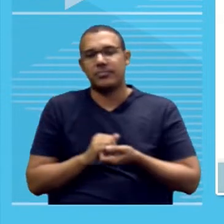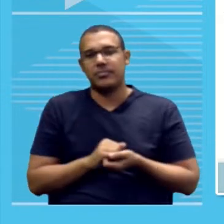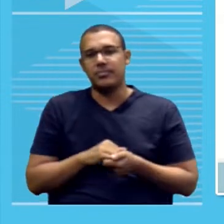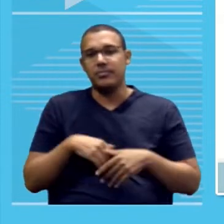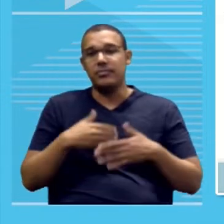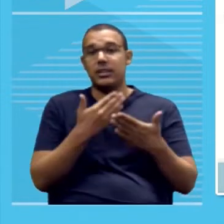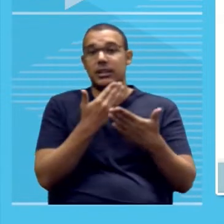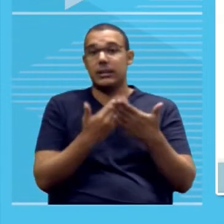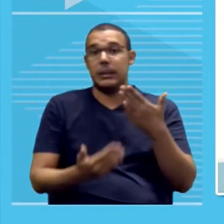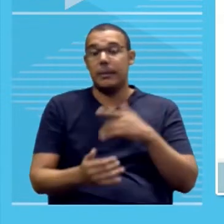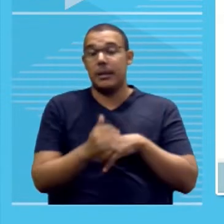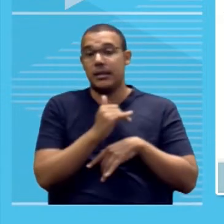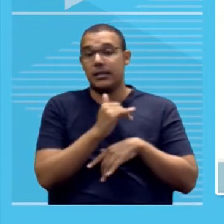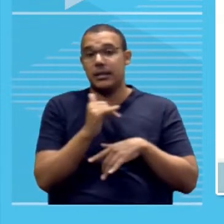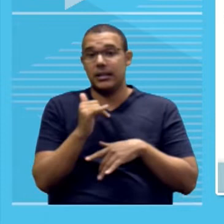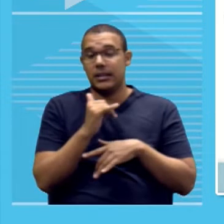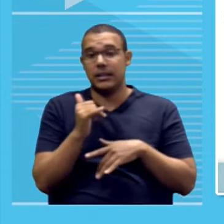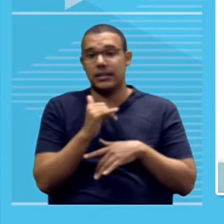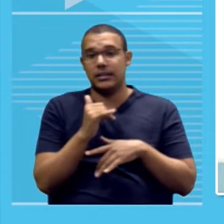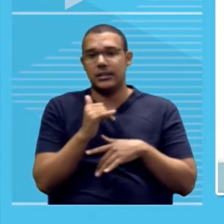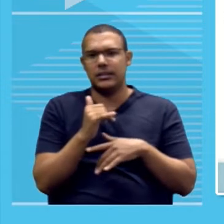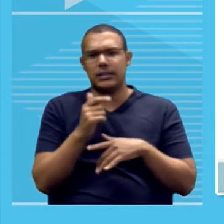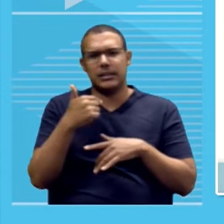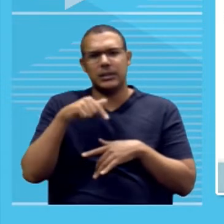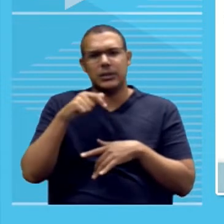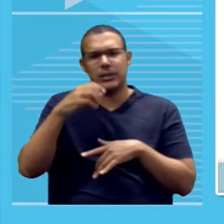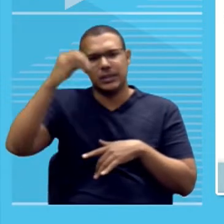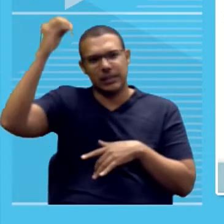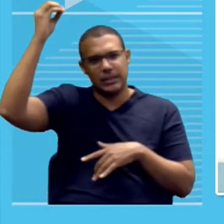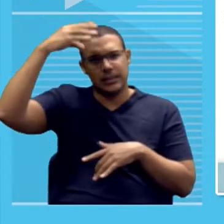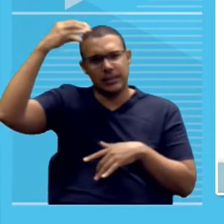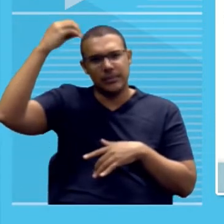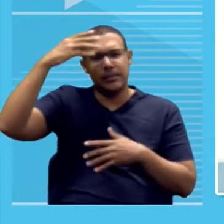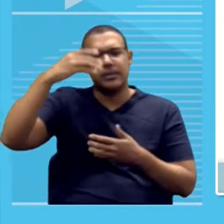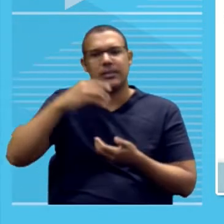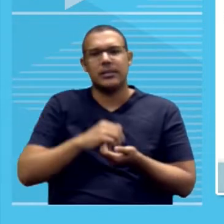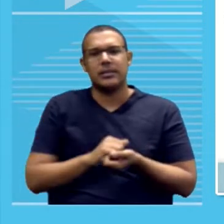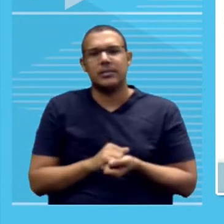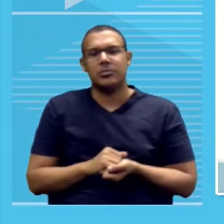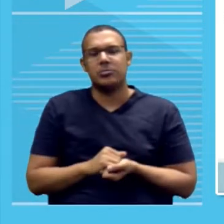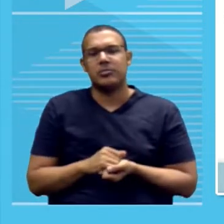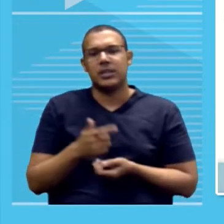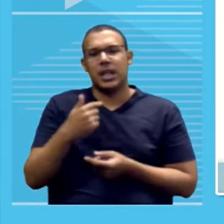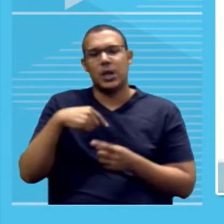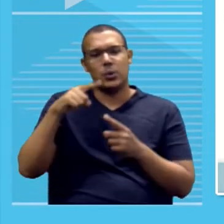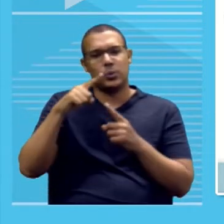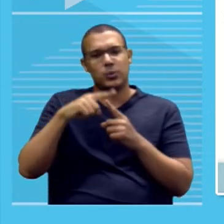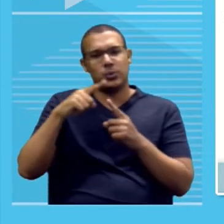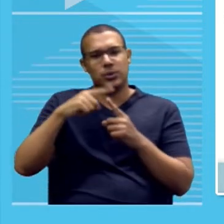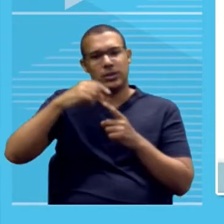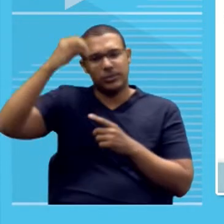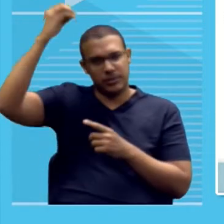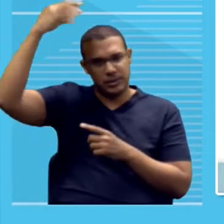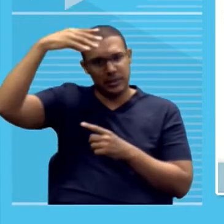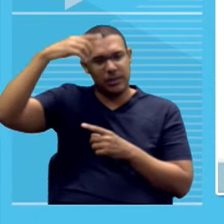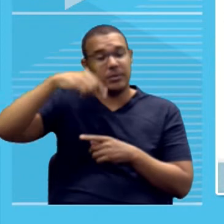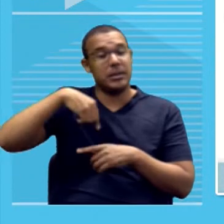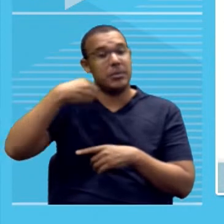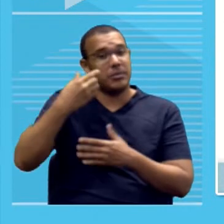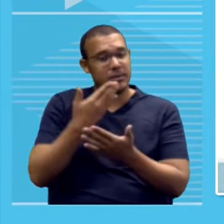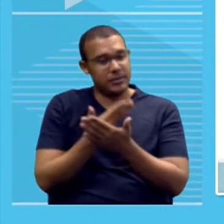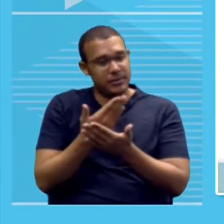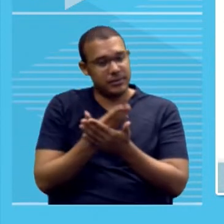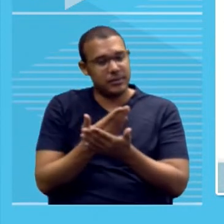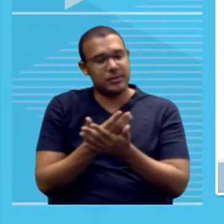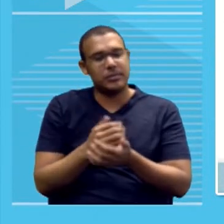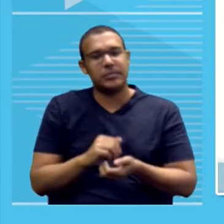mais energia do que nessas lâmpadas convencionais que a gente usa hoje, tá bom? Que é um outro tipo de lâmpada que a gente vai ver mais tarde.